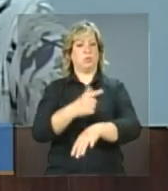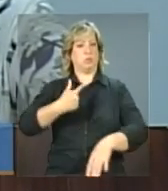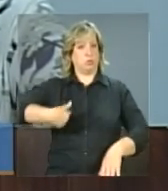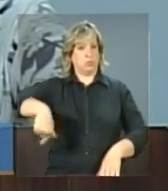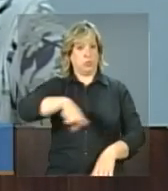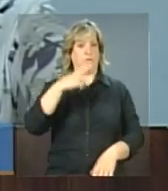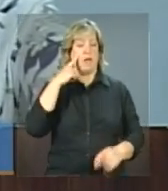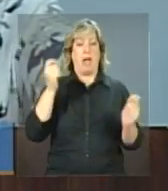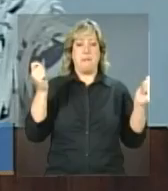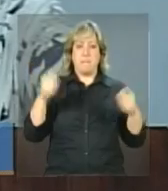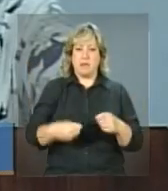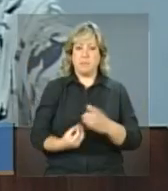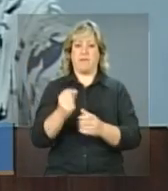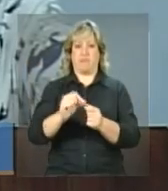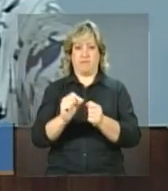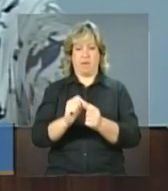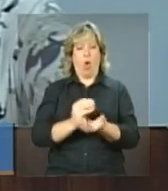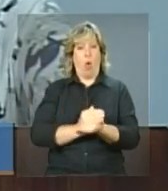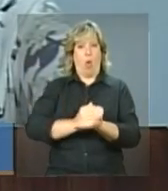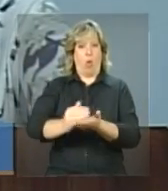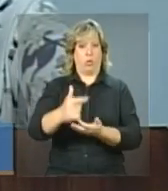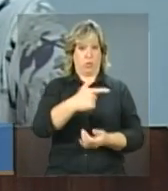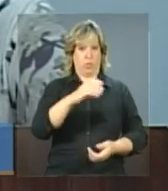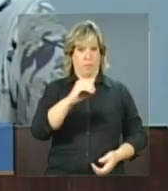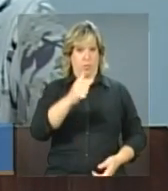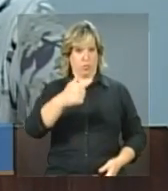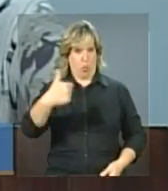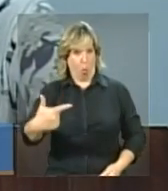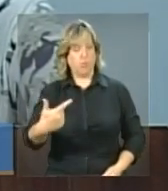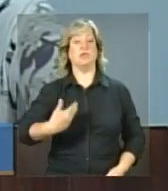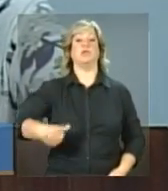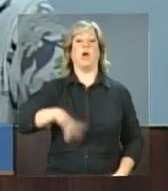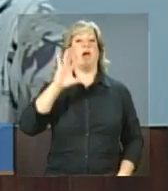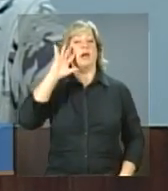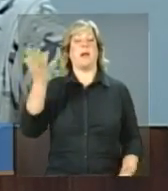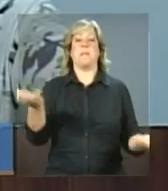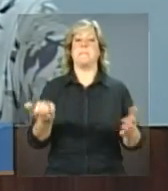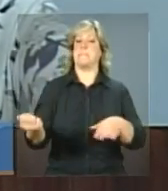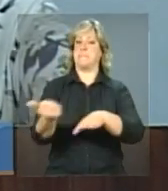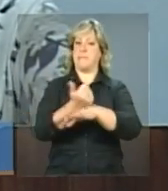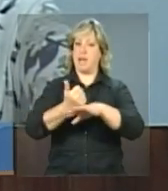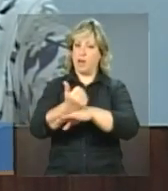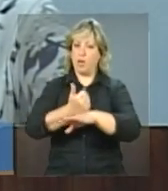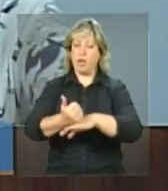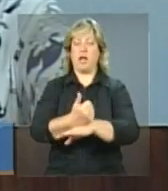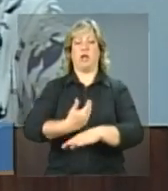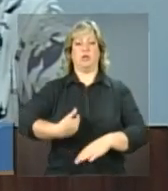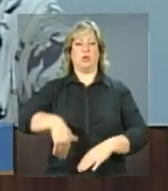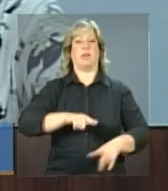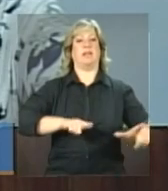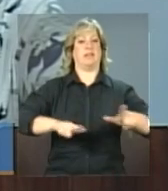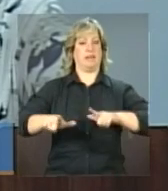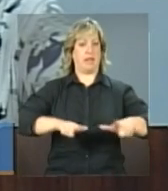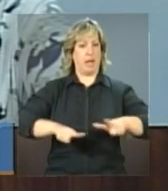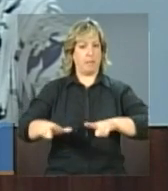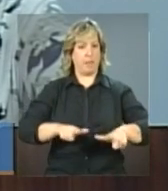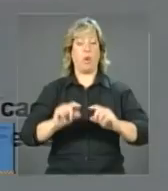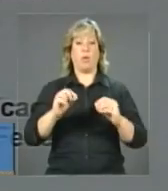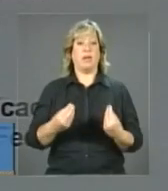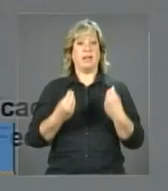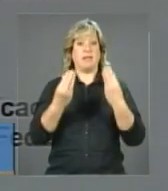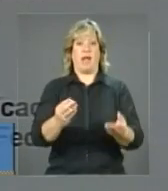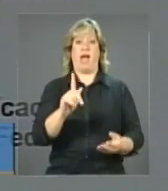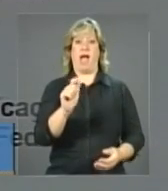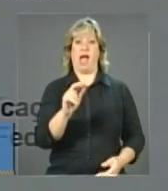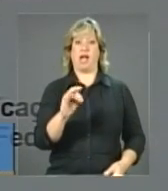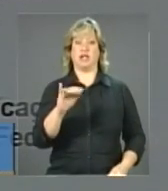capacidade instalada. A partir de 2012, nós pretendemos ir melhorando e ampliando a nossa atuação, garantindo que a gente possa